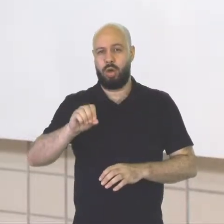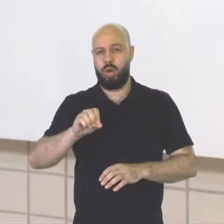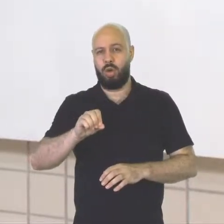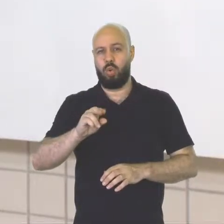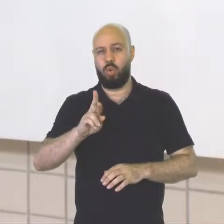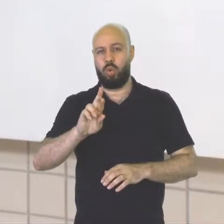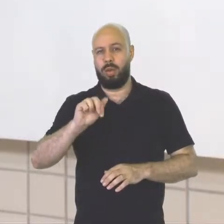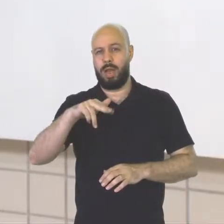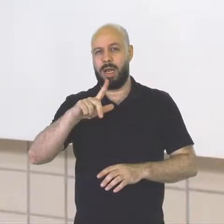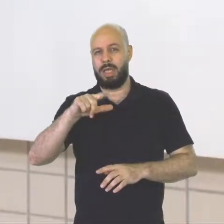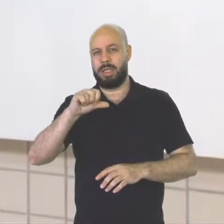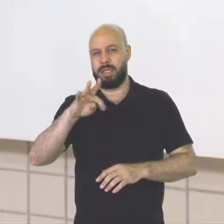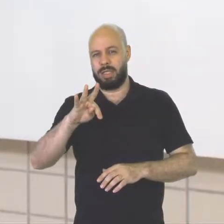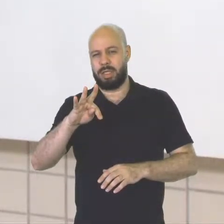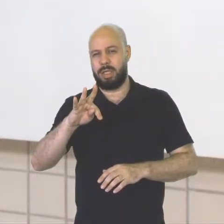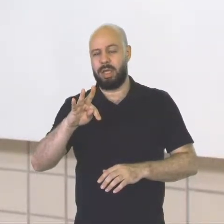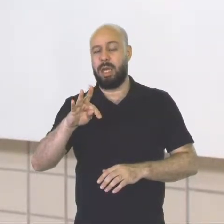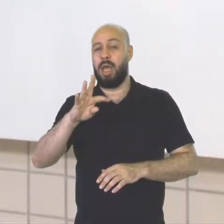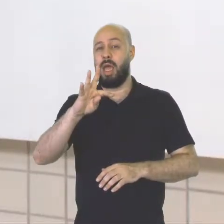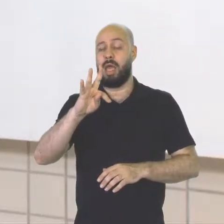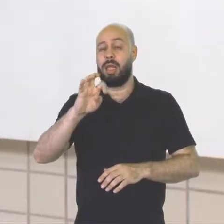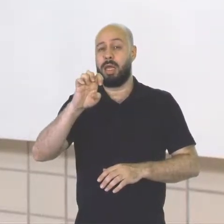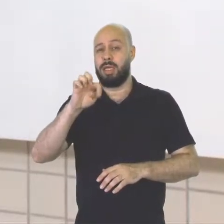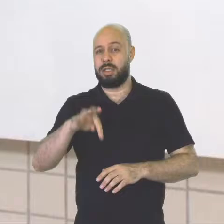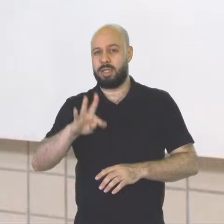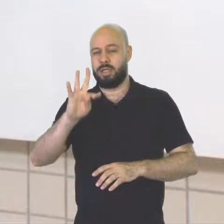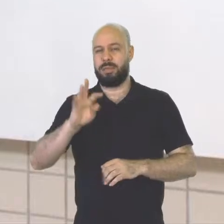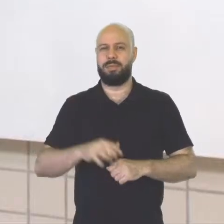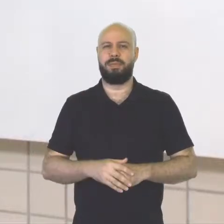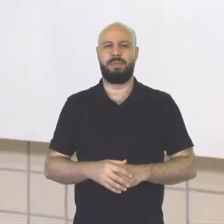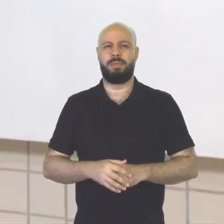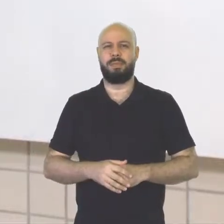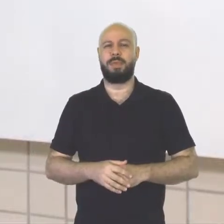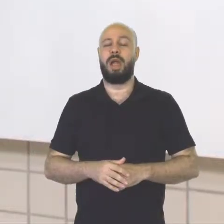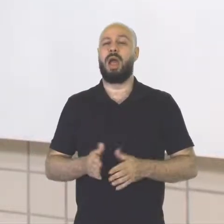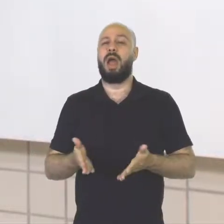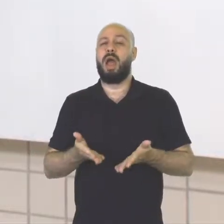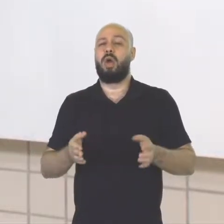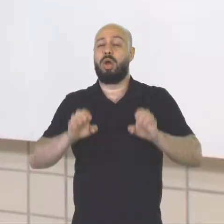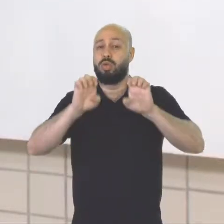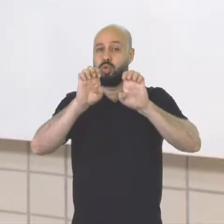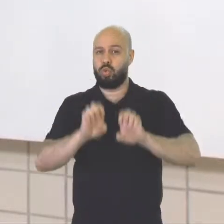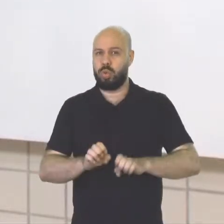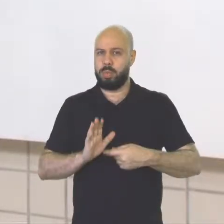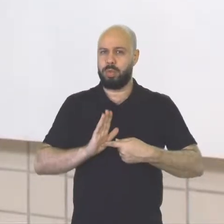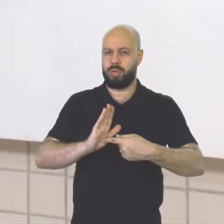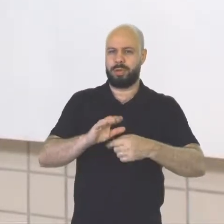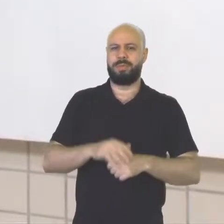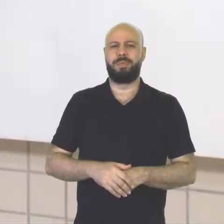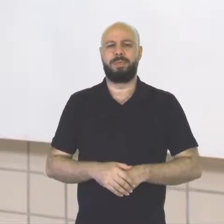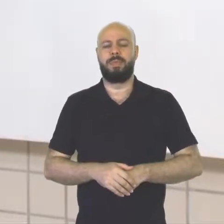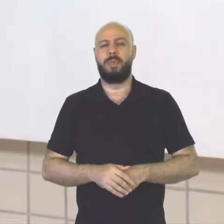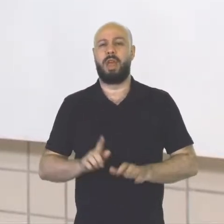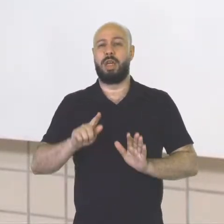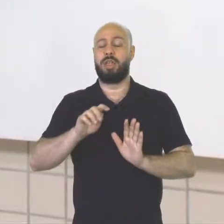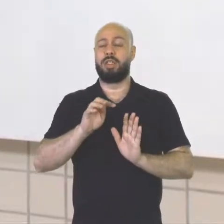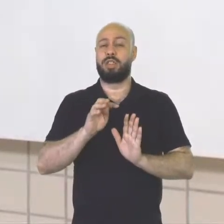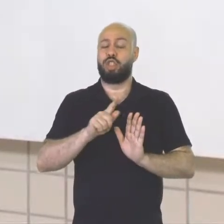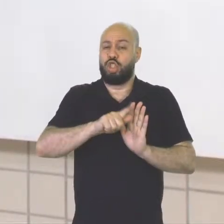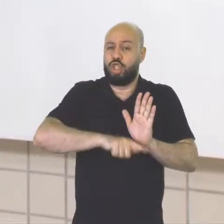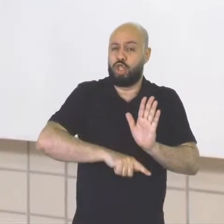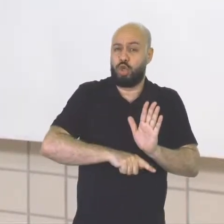iremos trabalhar, falar um pouco da sua estrutura, no caso, nós trouxemos aqui para vocês hoje o gênero